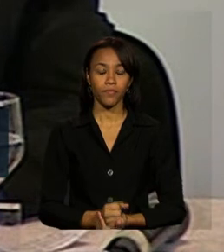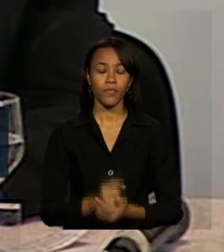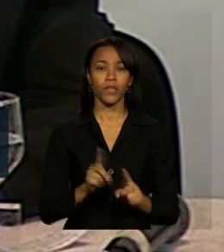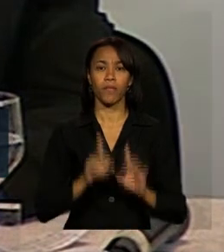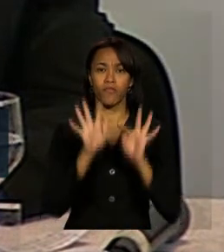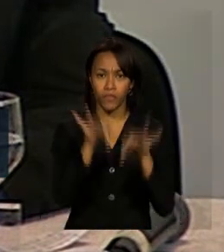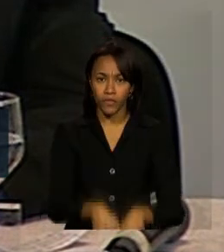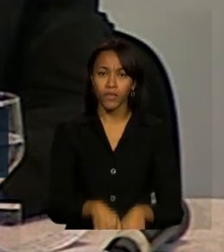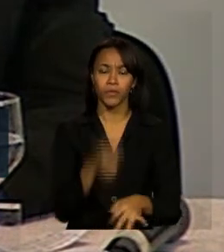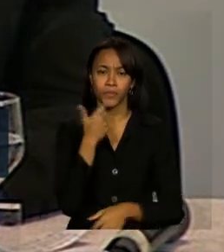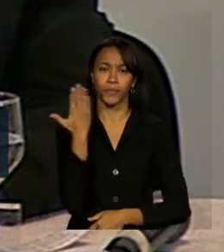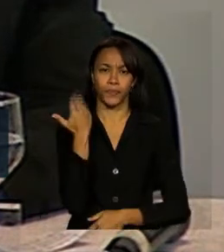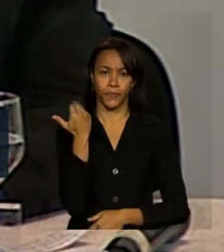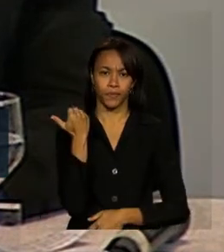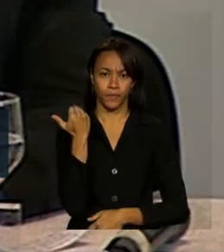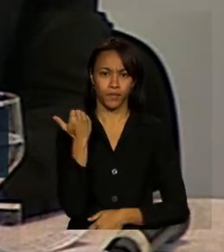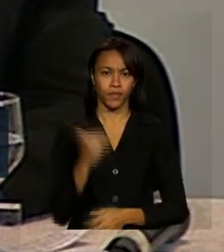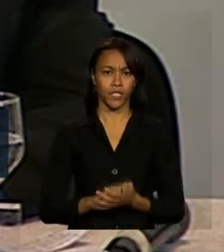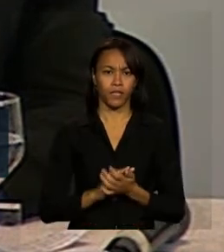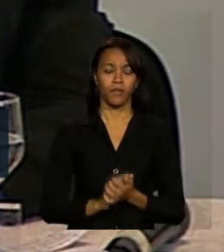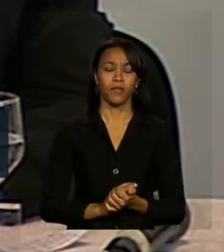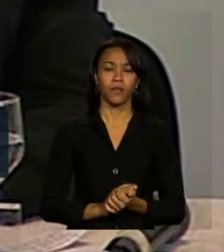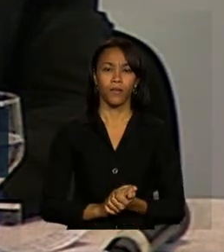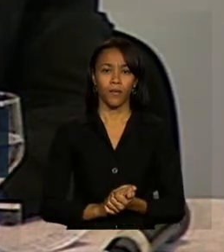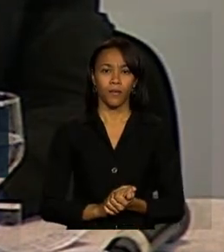Finalmente, e mais recentemente, coroando essa trajetória,